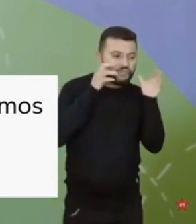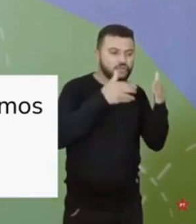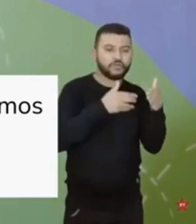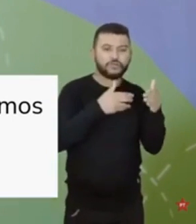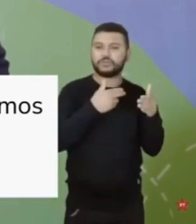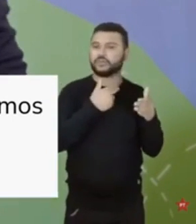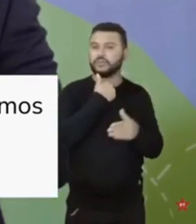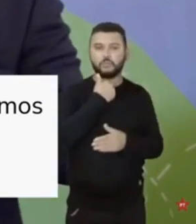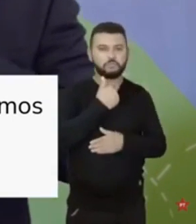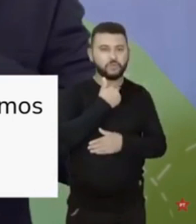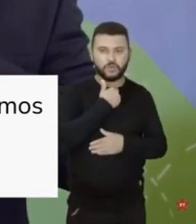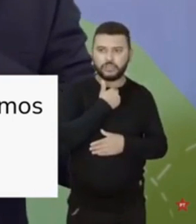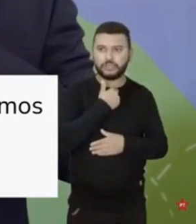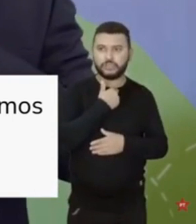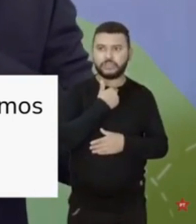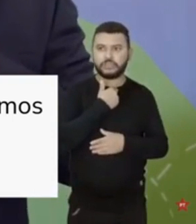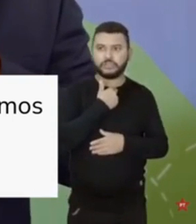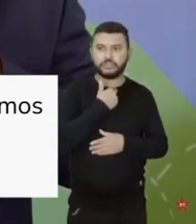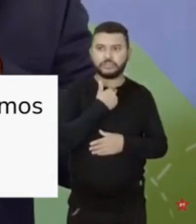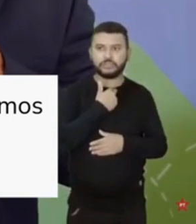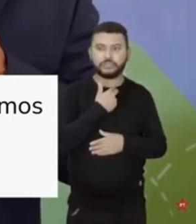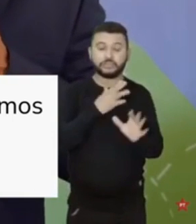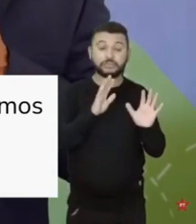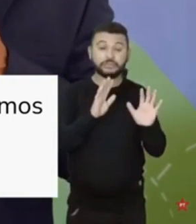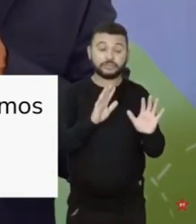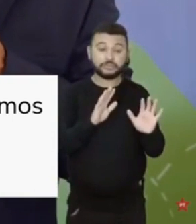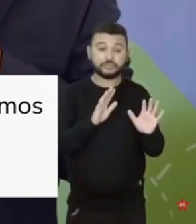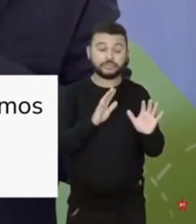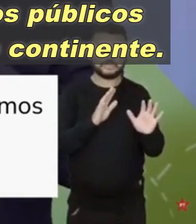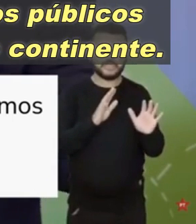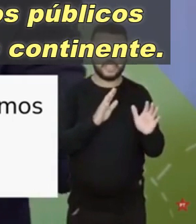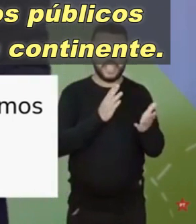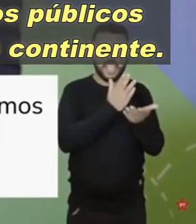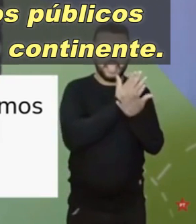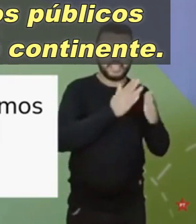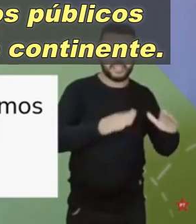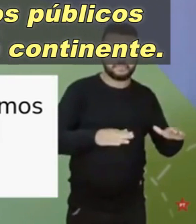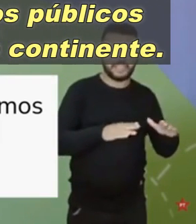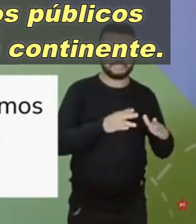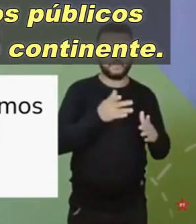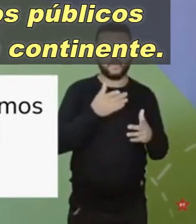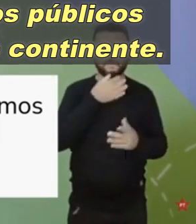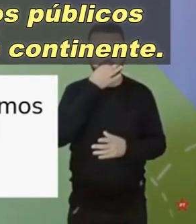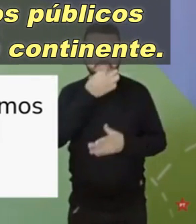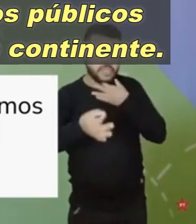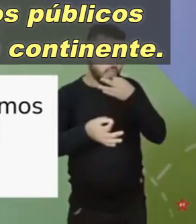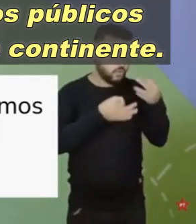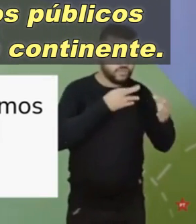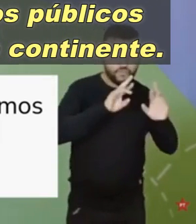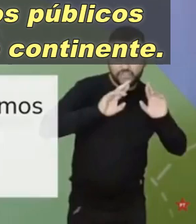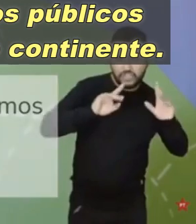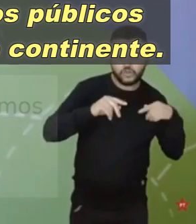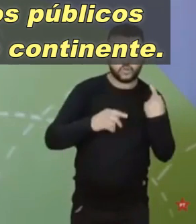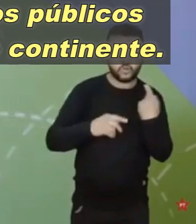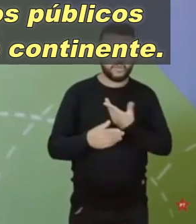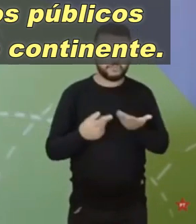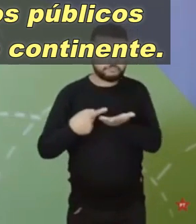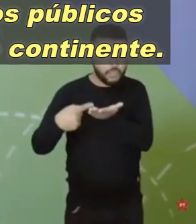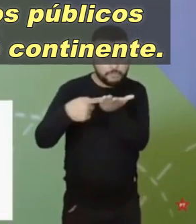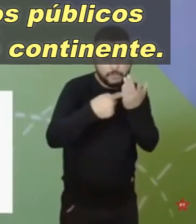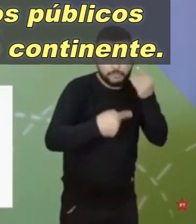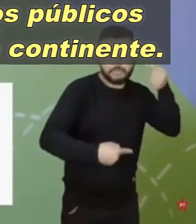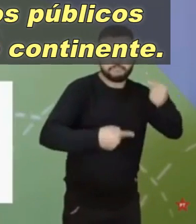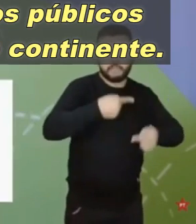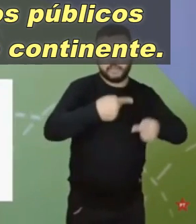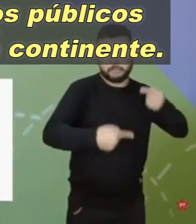nem tão pouco acabar com as suas divergências mas ela resolveu discutir do ponto